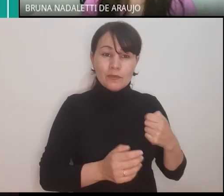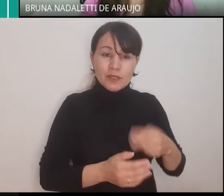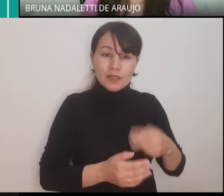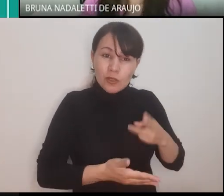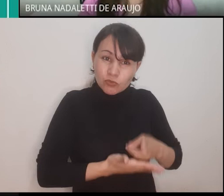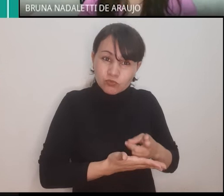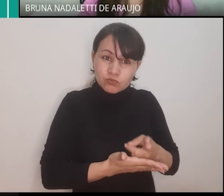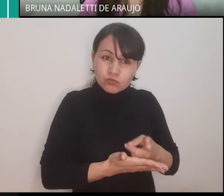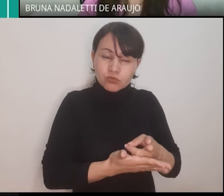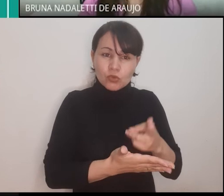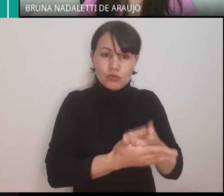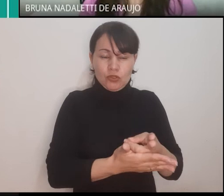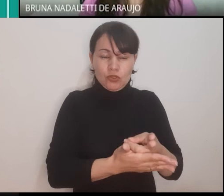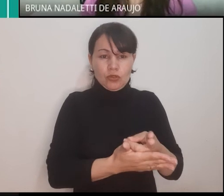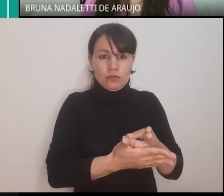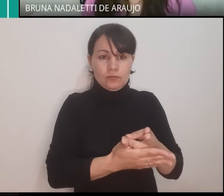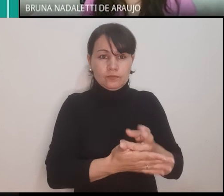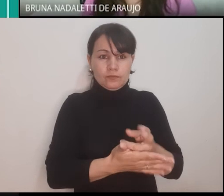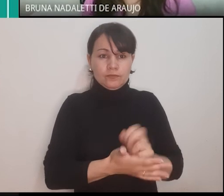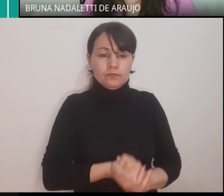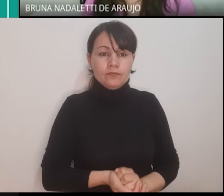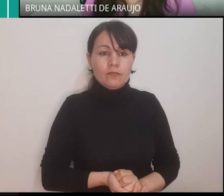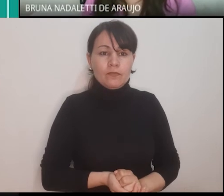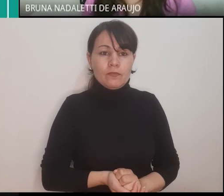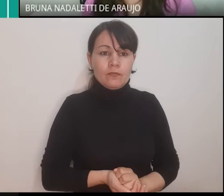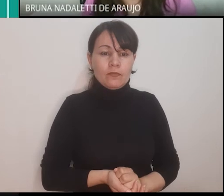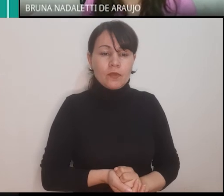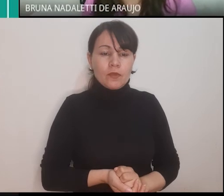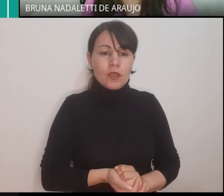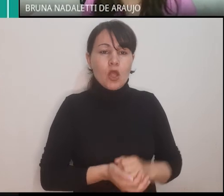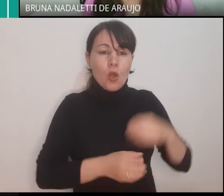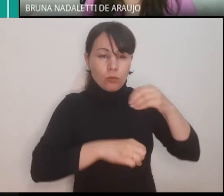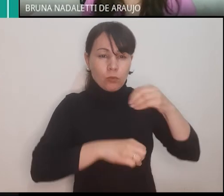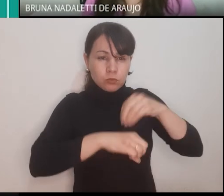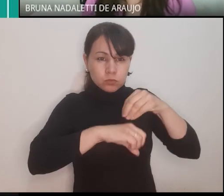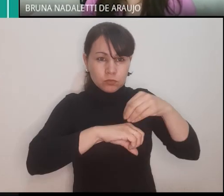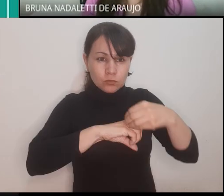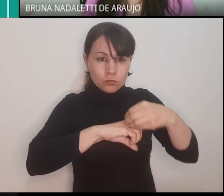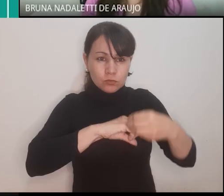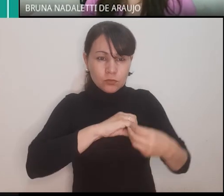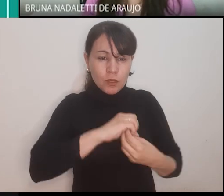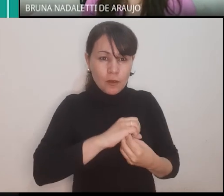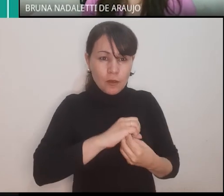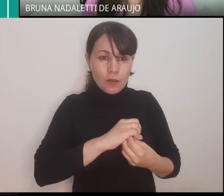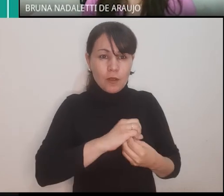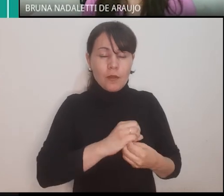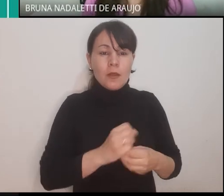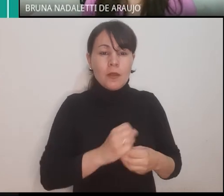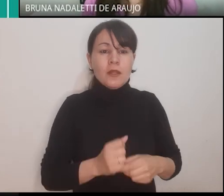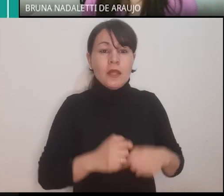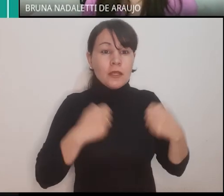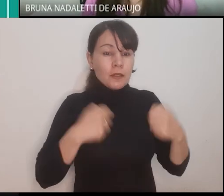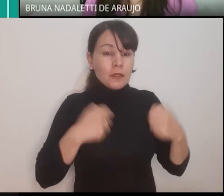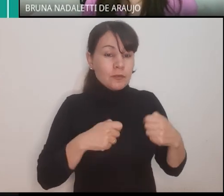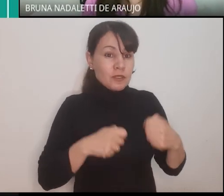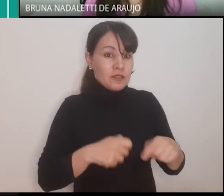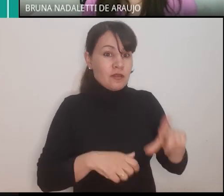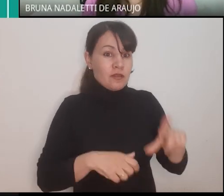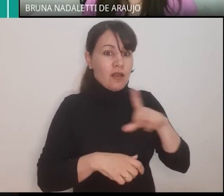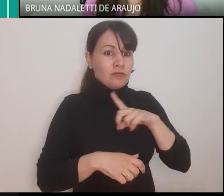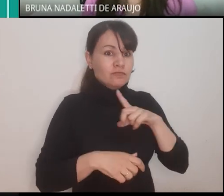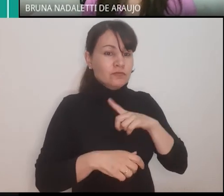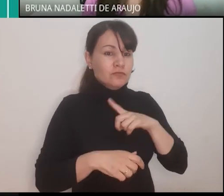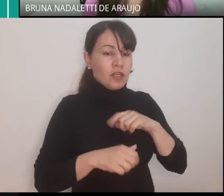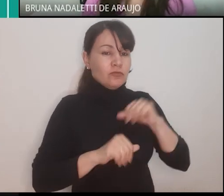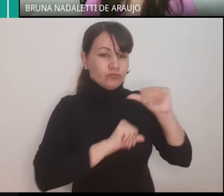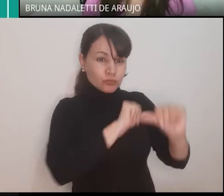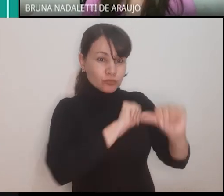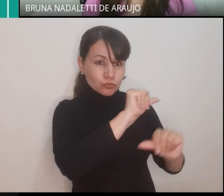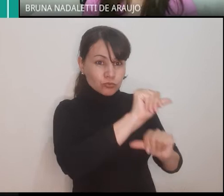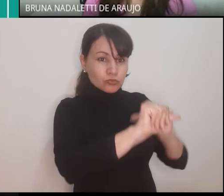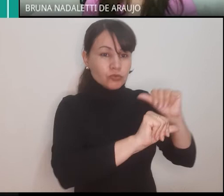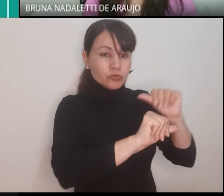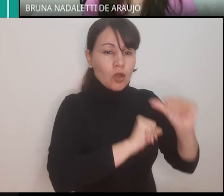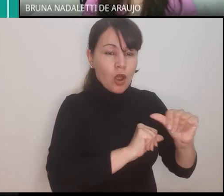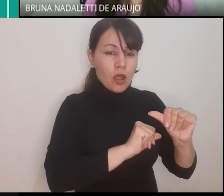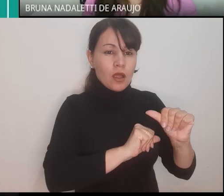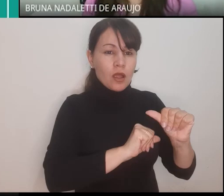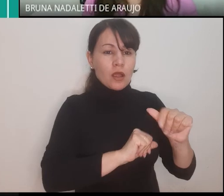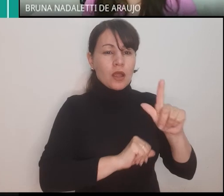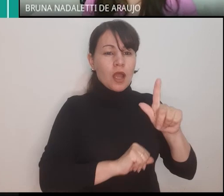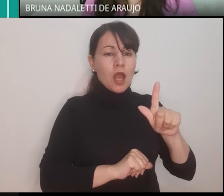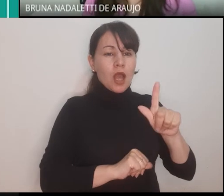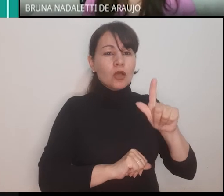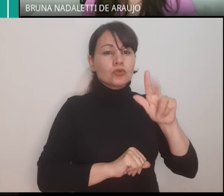ou permanente. Uma membrana sintética semipermeável substitui os glomérulos